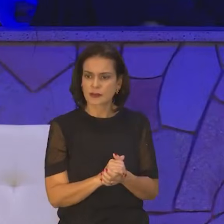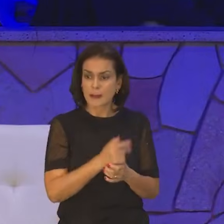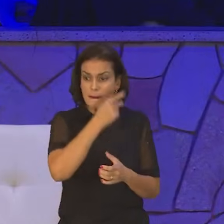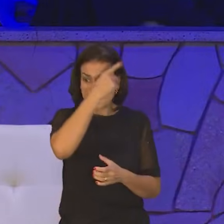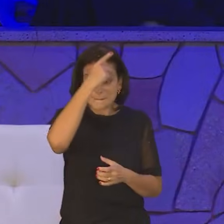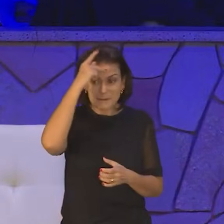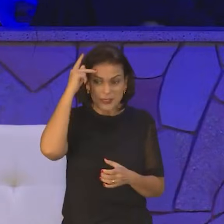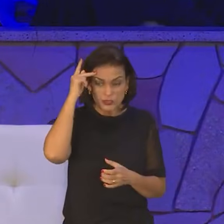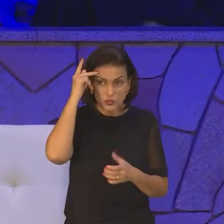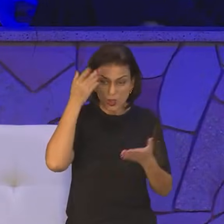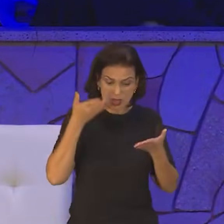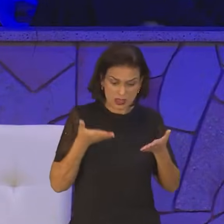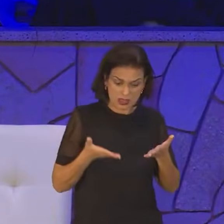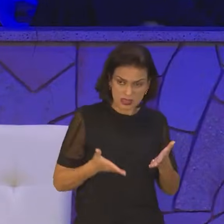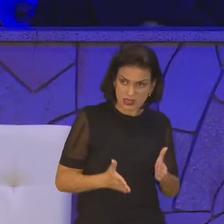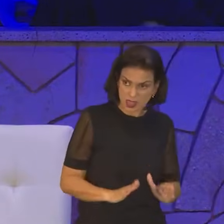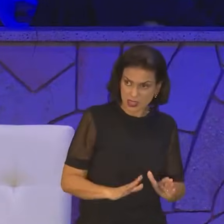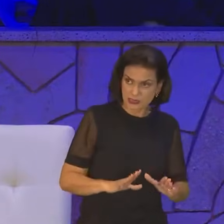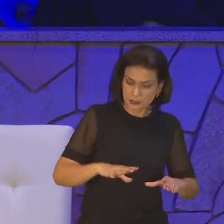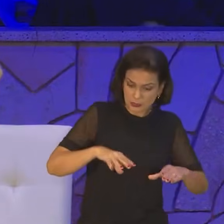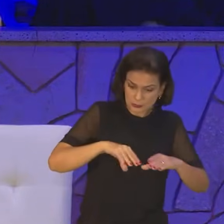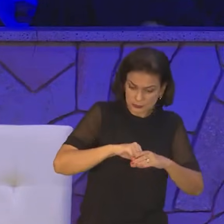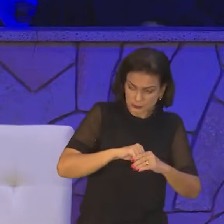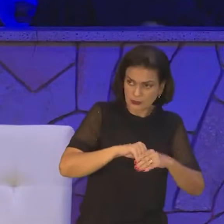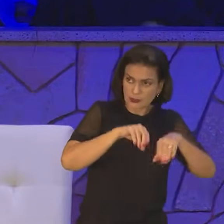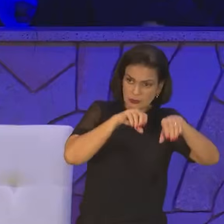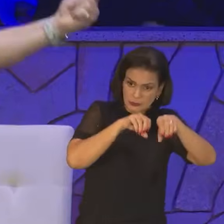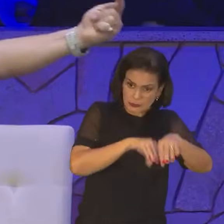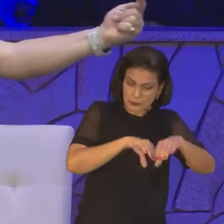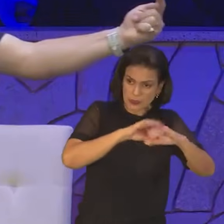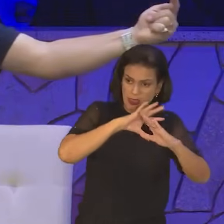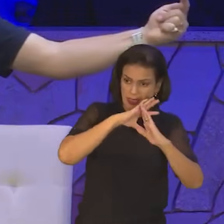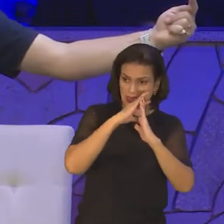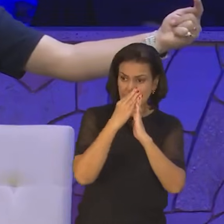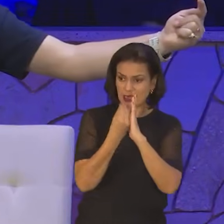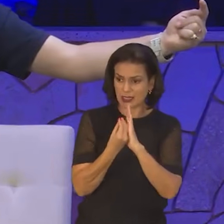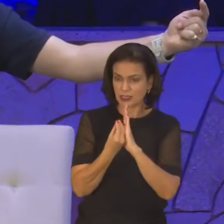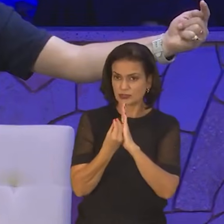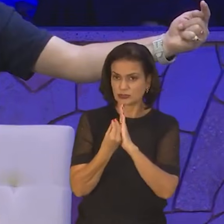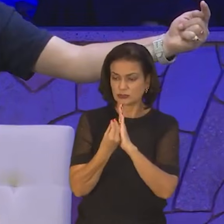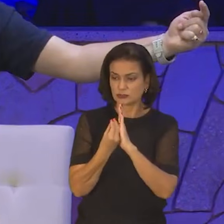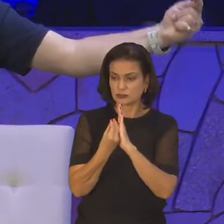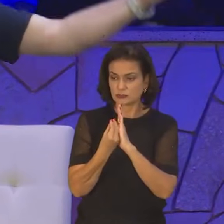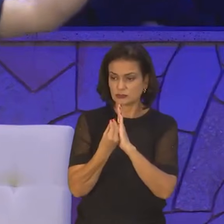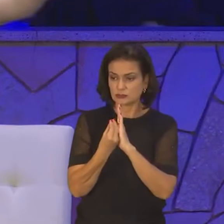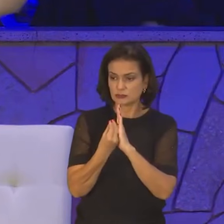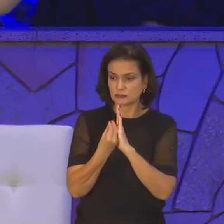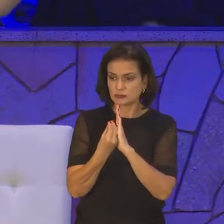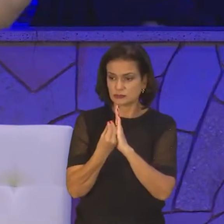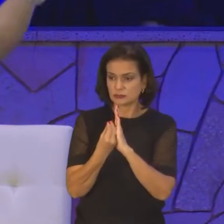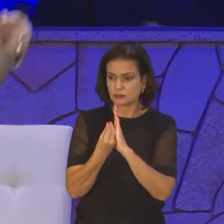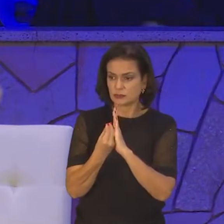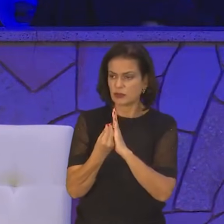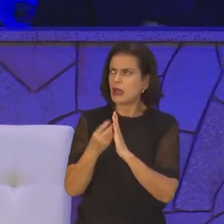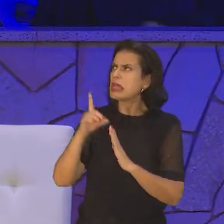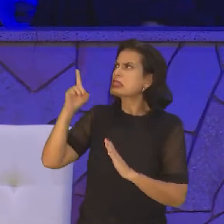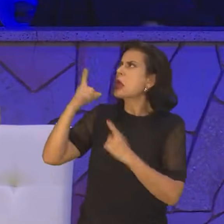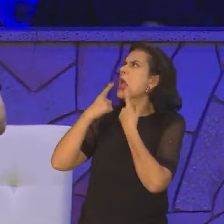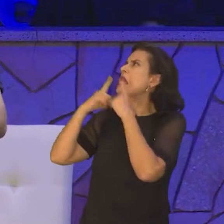Pessoa que nascia na igreja, doutrinada na igreja, fez um acidente. Deus, por que fez